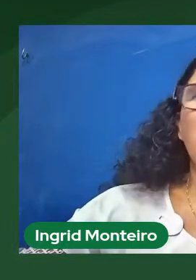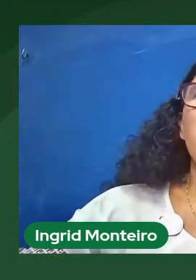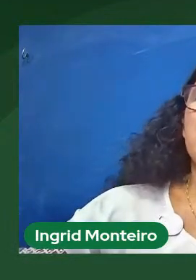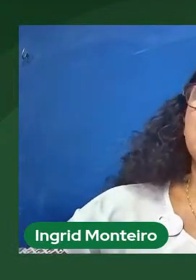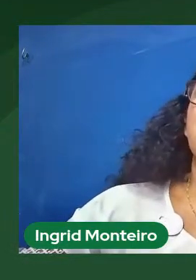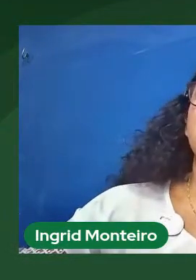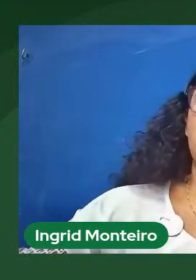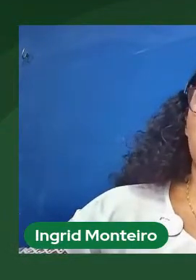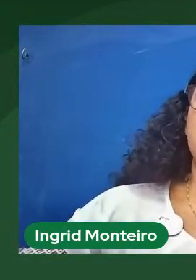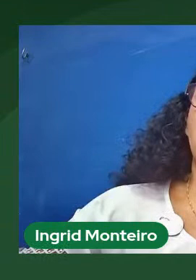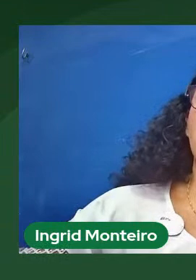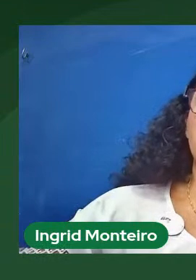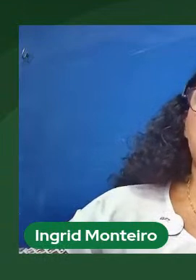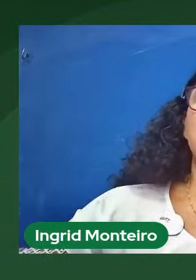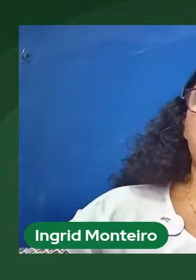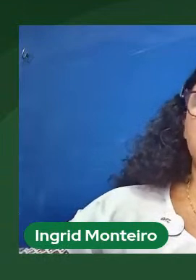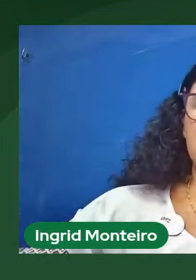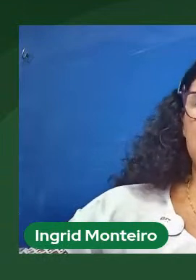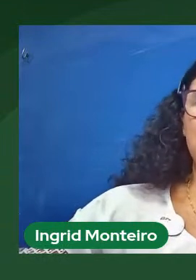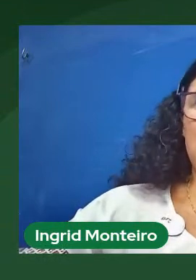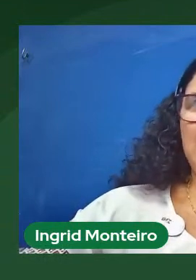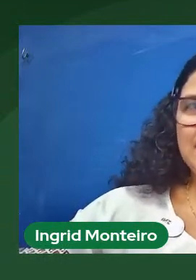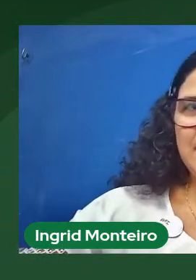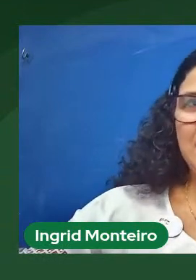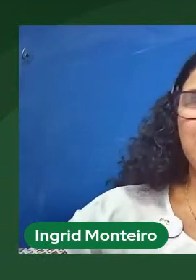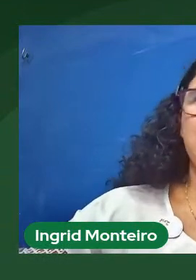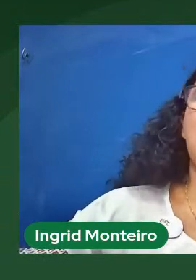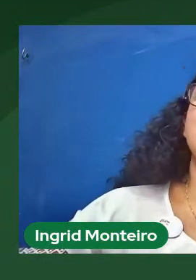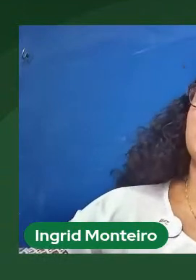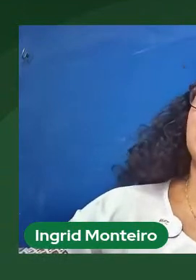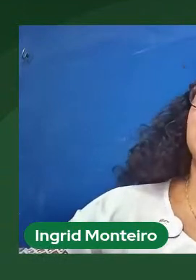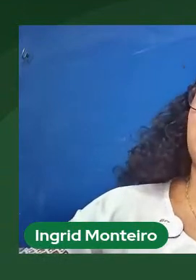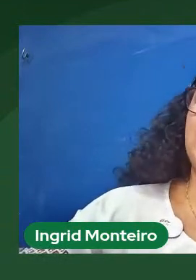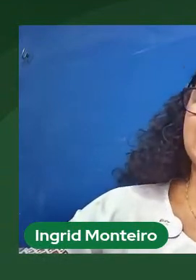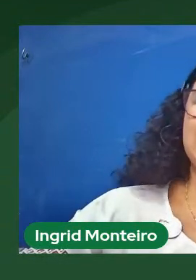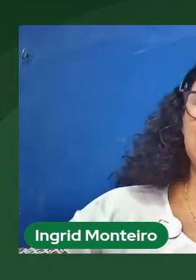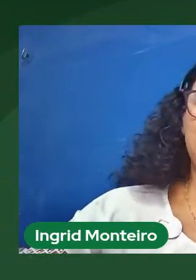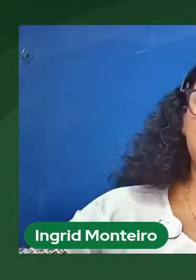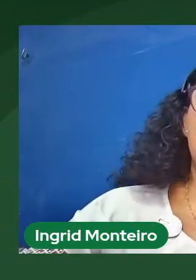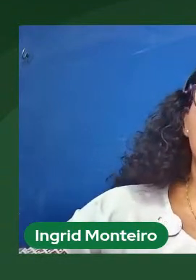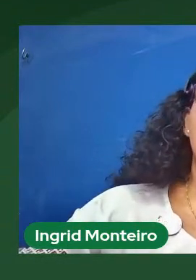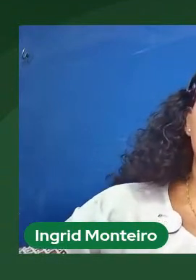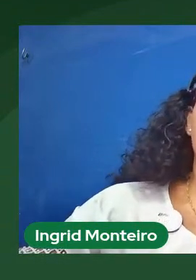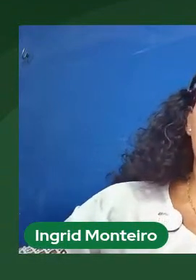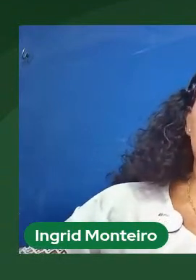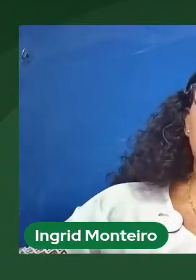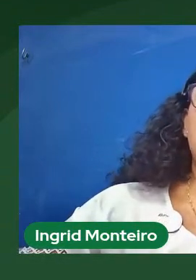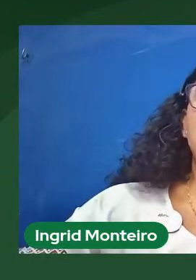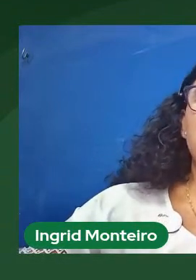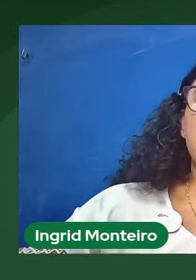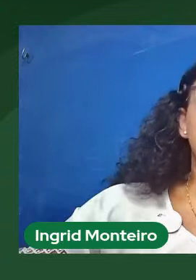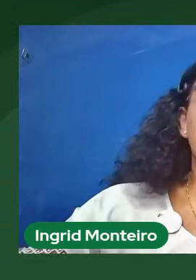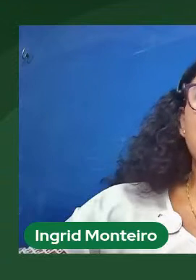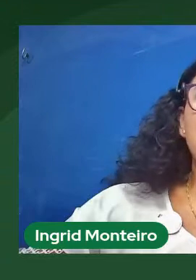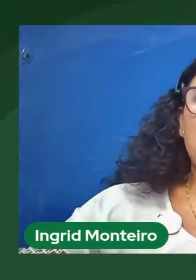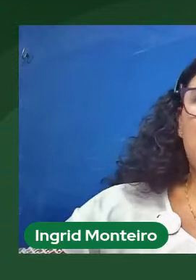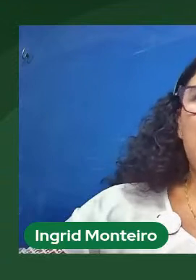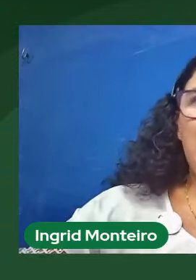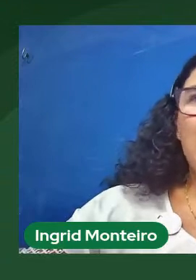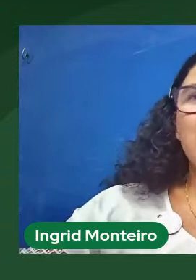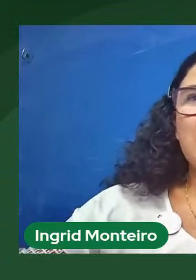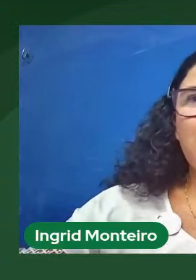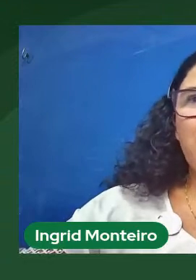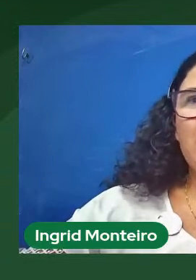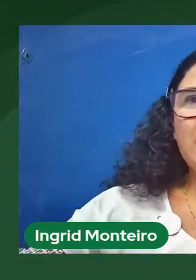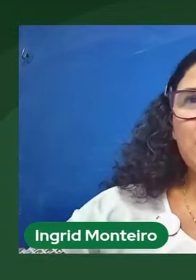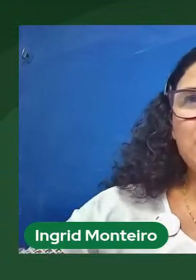IHC, acompanhando a história da comunidade brasileira de IHC pelas lentes do IHC. Apesar de, antes de